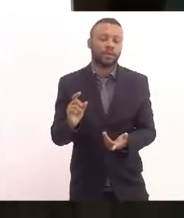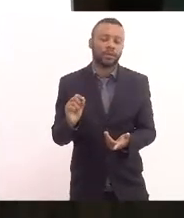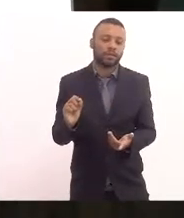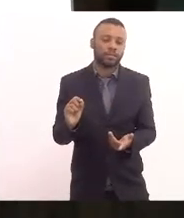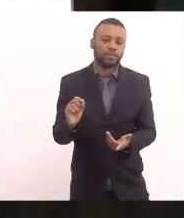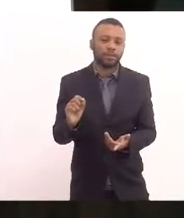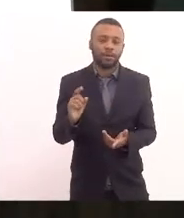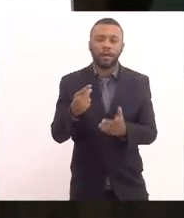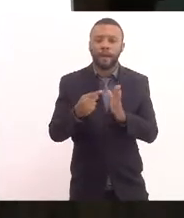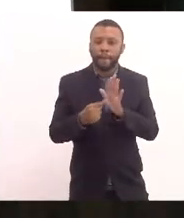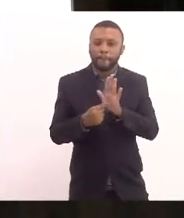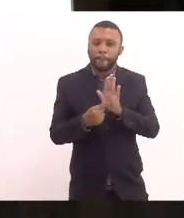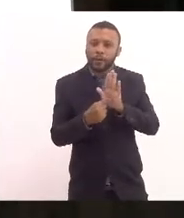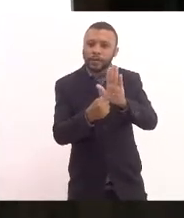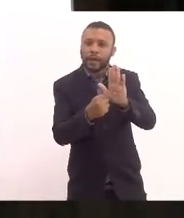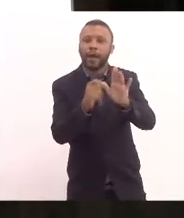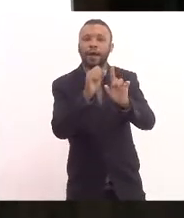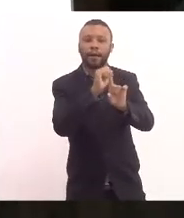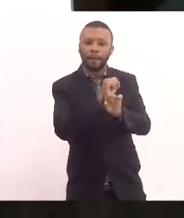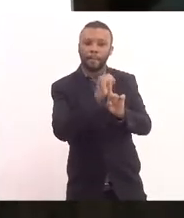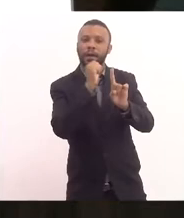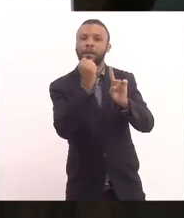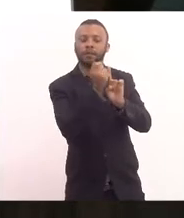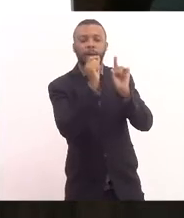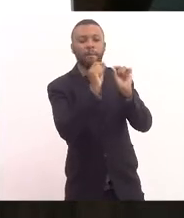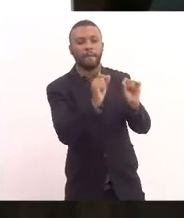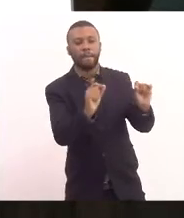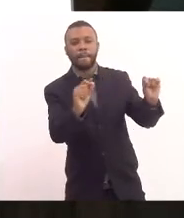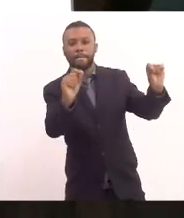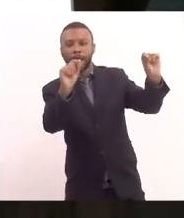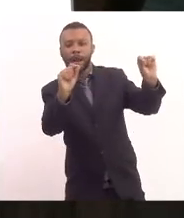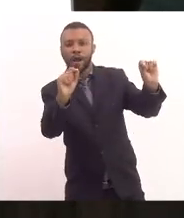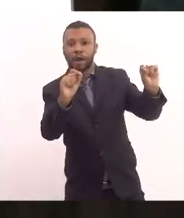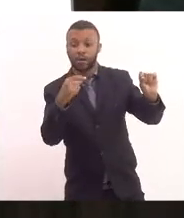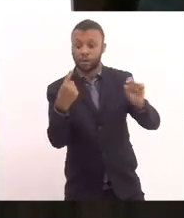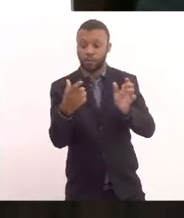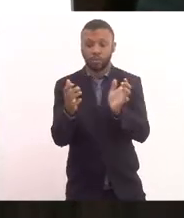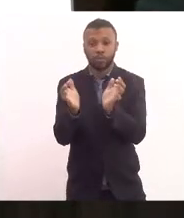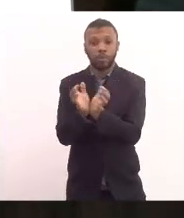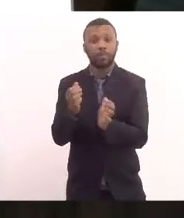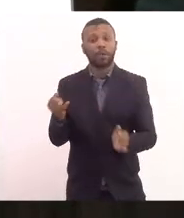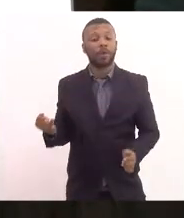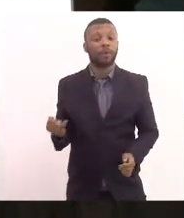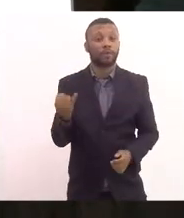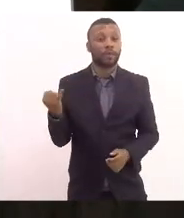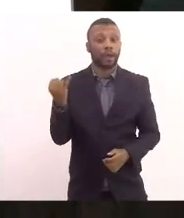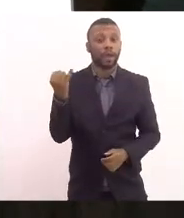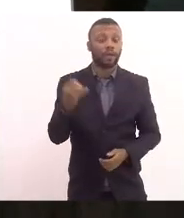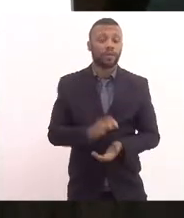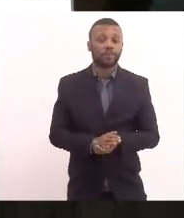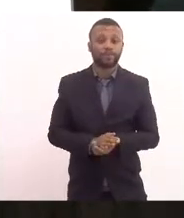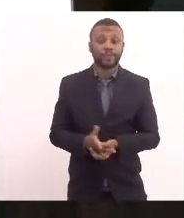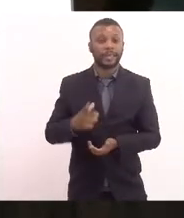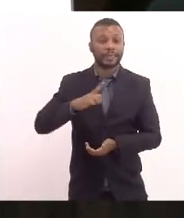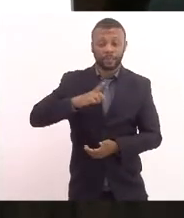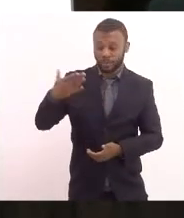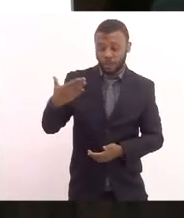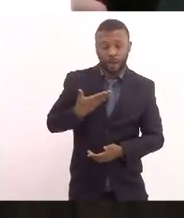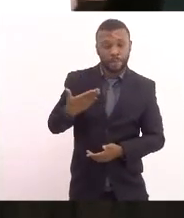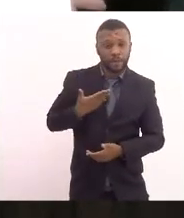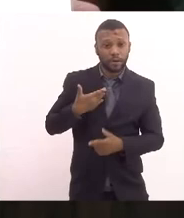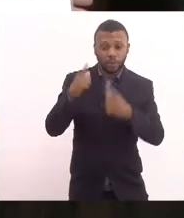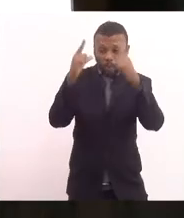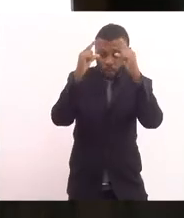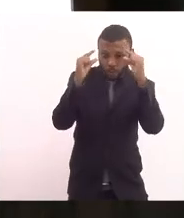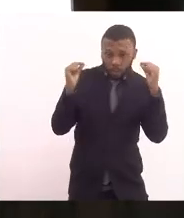de mostrar para a sociedade a nossa importância perdendo a